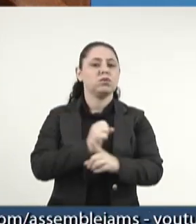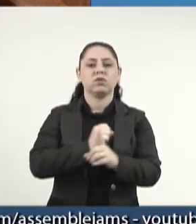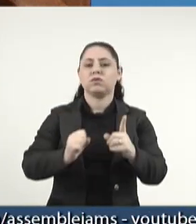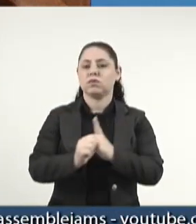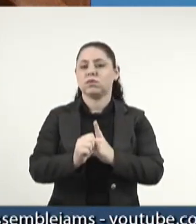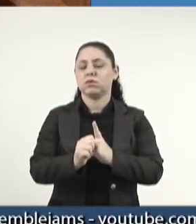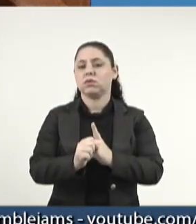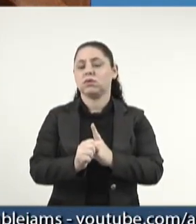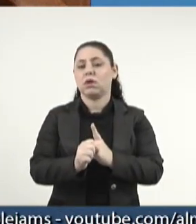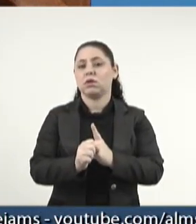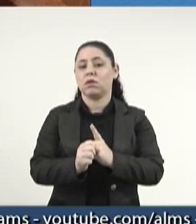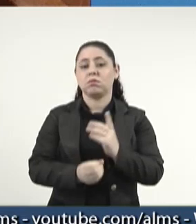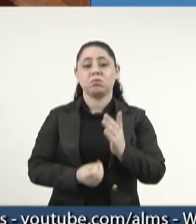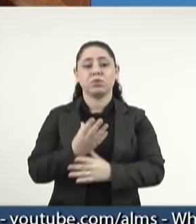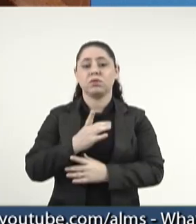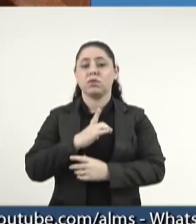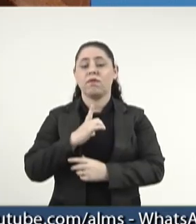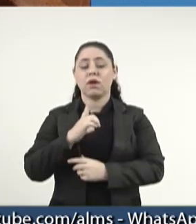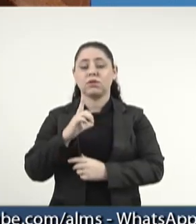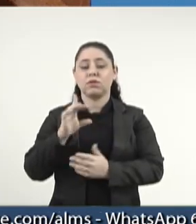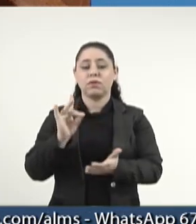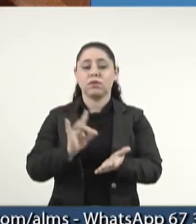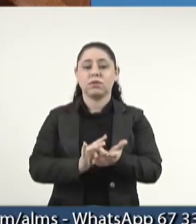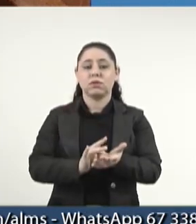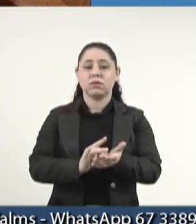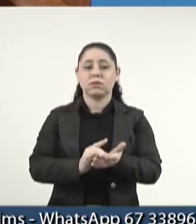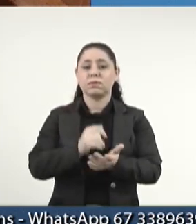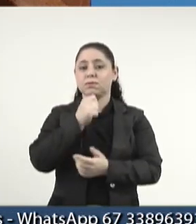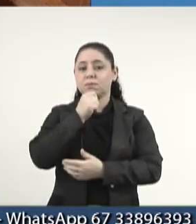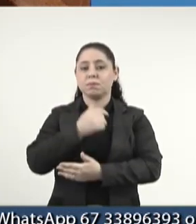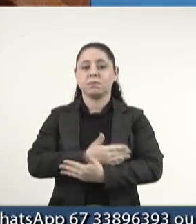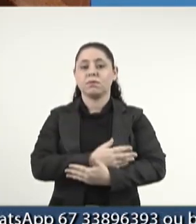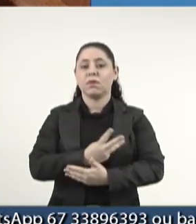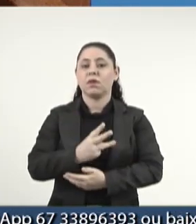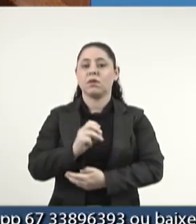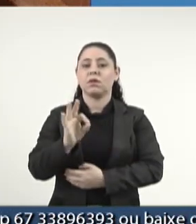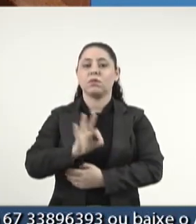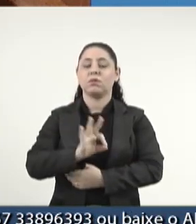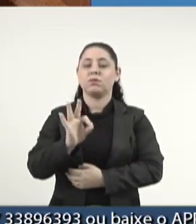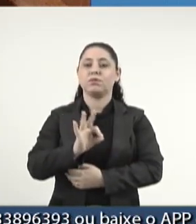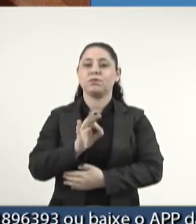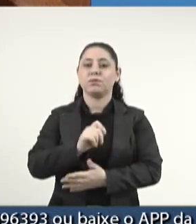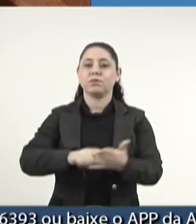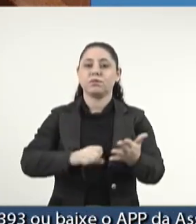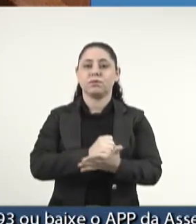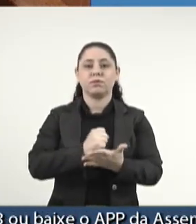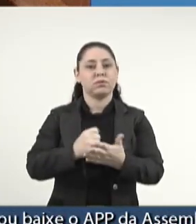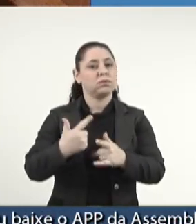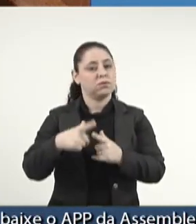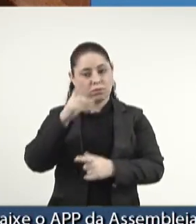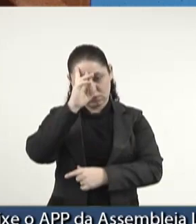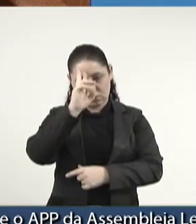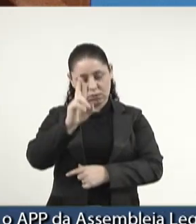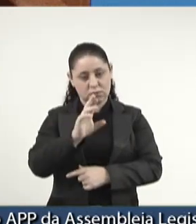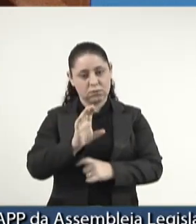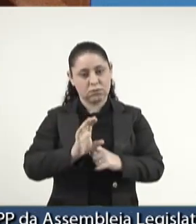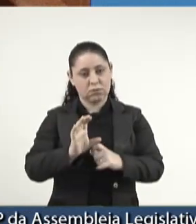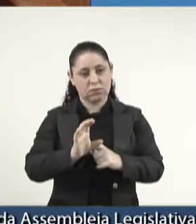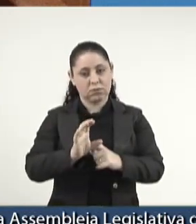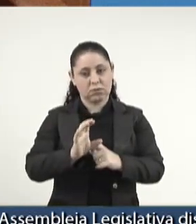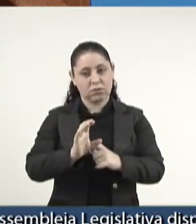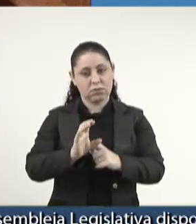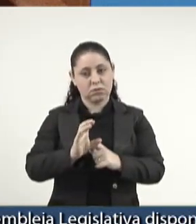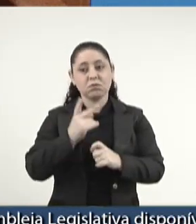fosse a existência, deputado Neno Razuc, de 30% desse contrato. Porque a diretoria da Cacemes, segundo